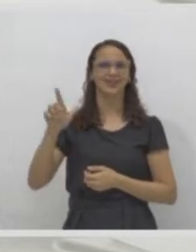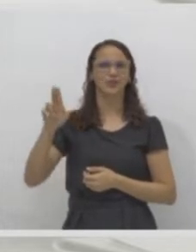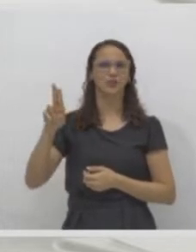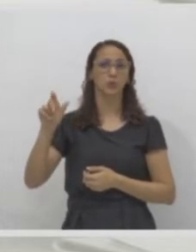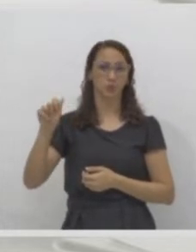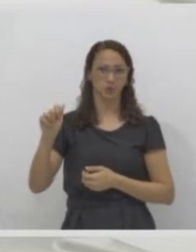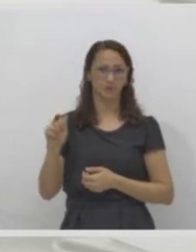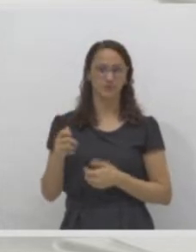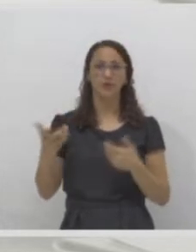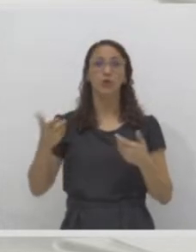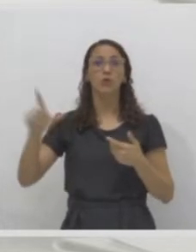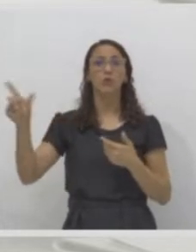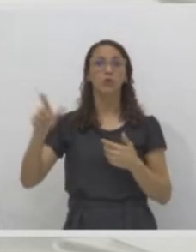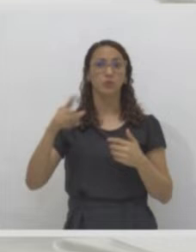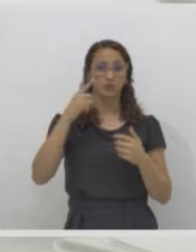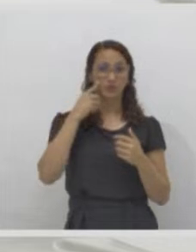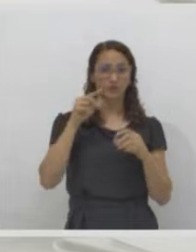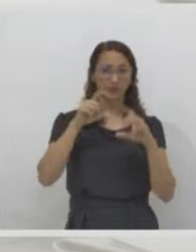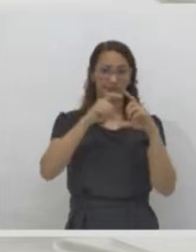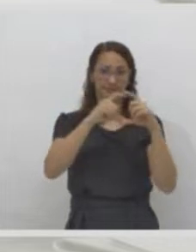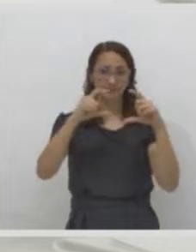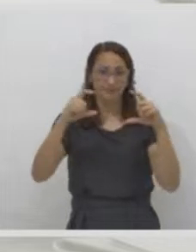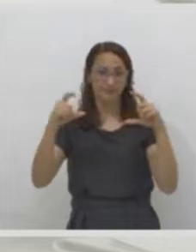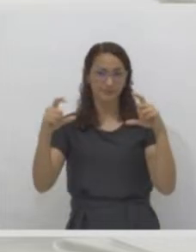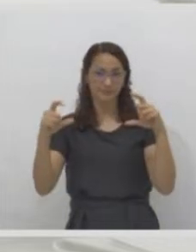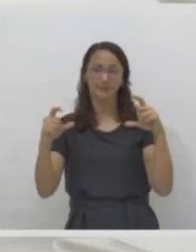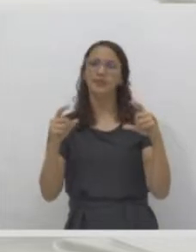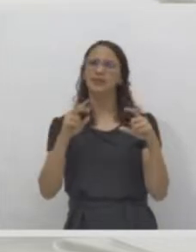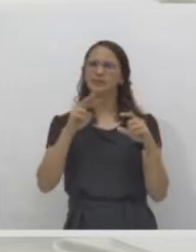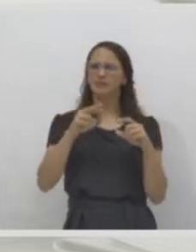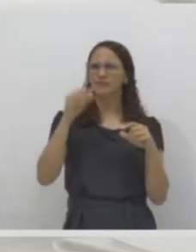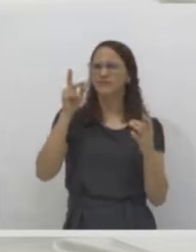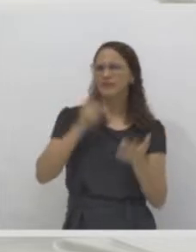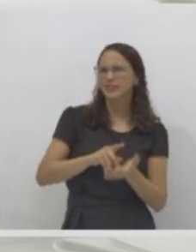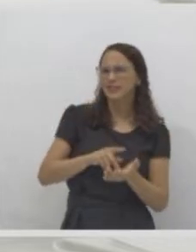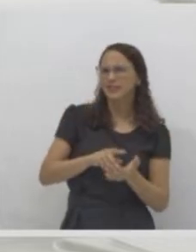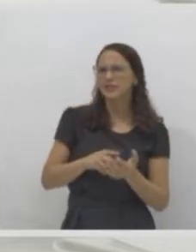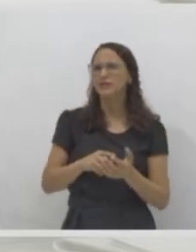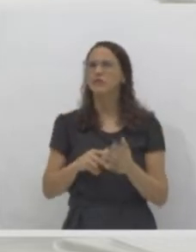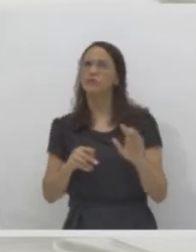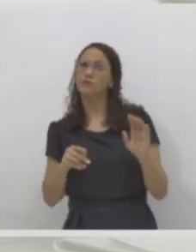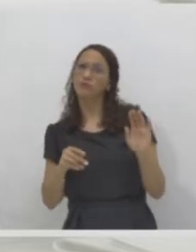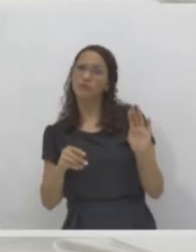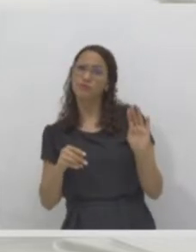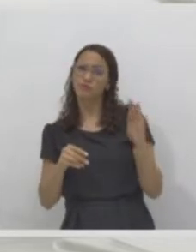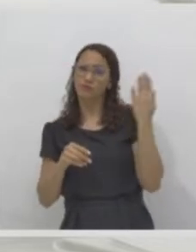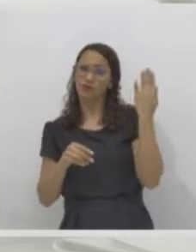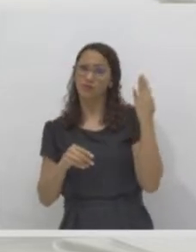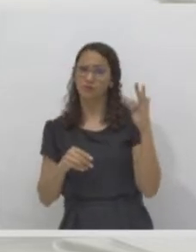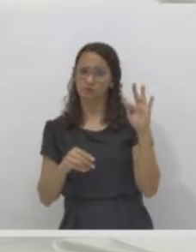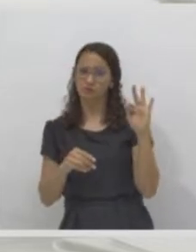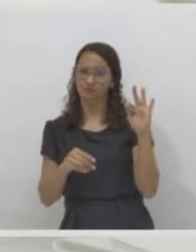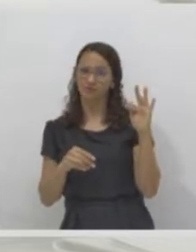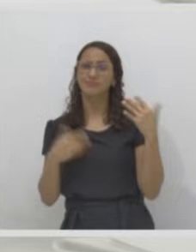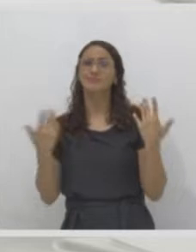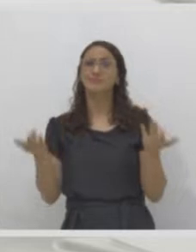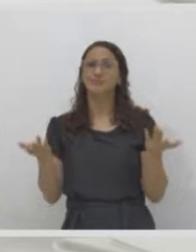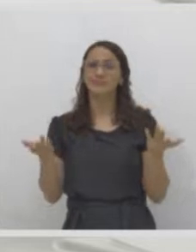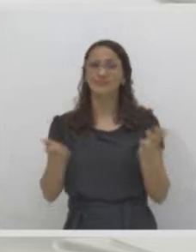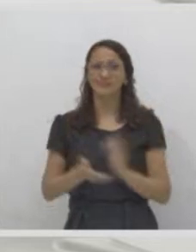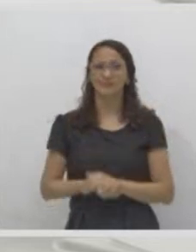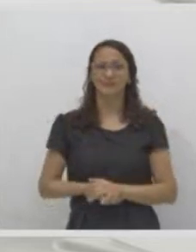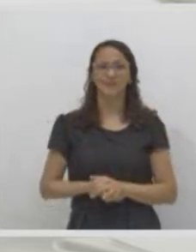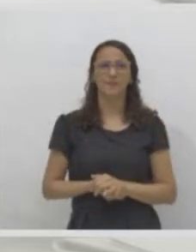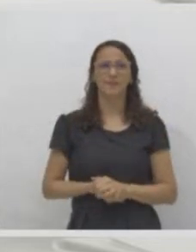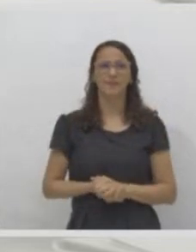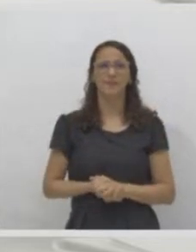e depois julgue verdadeiro ou falso. É uma tirinha do Horácio, de Maurício de Souza. Você conhece? Vamos ler a tirinha